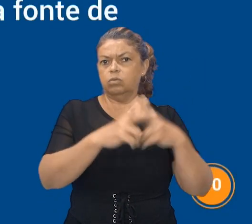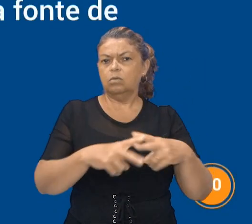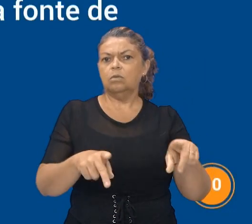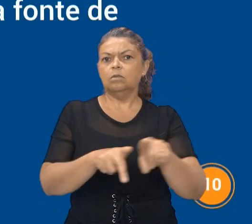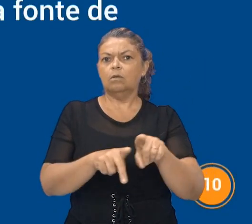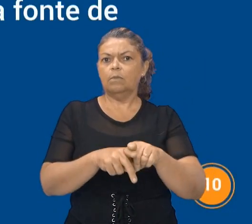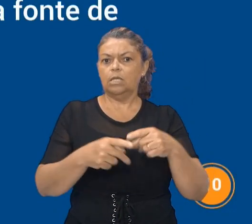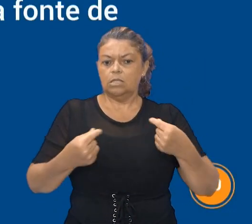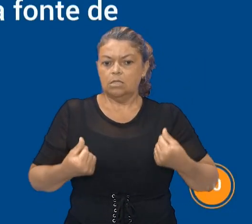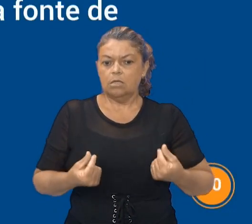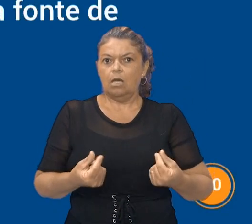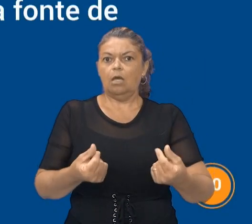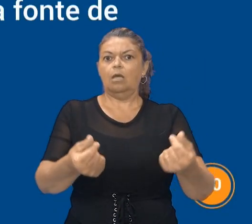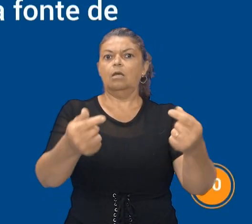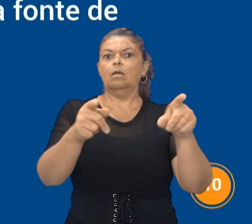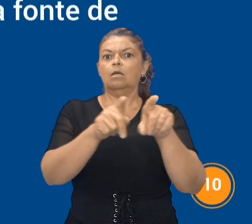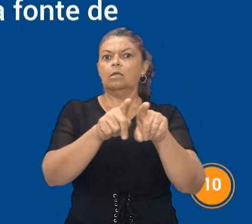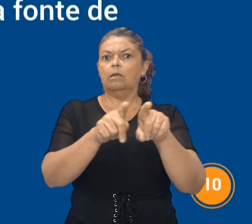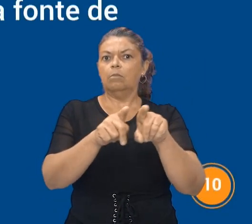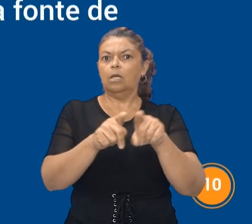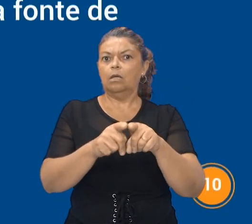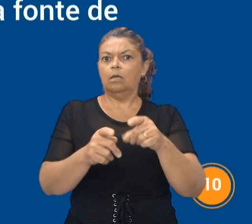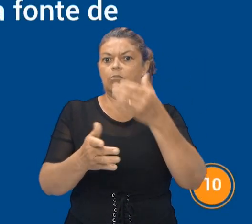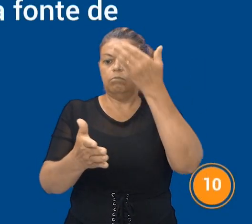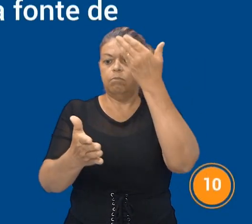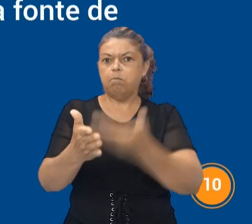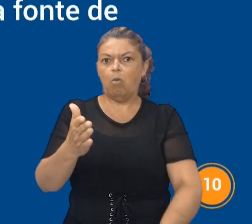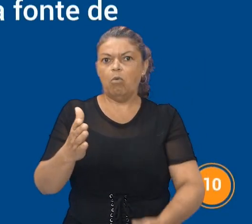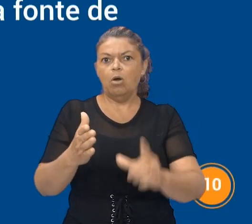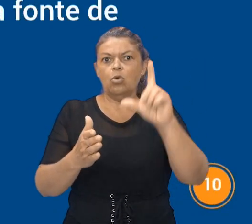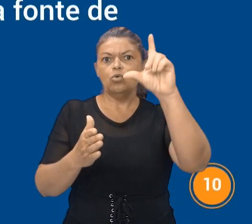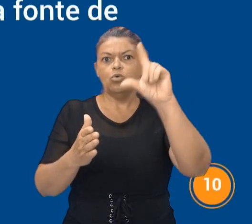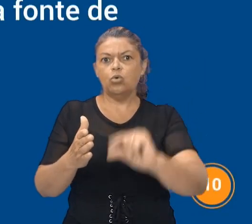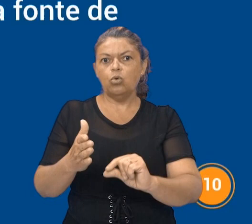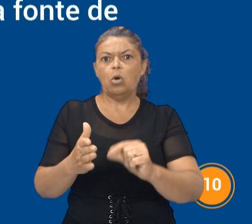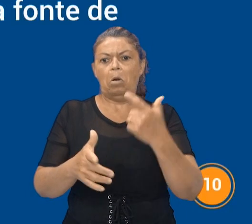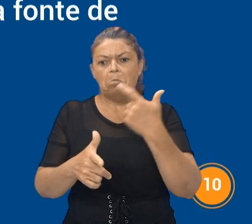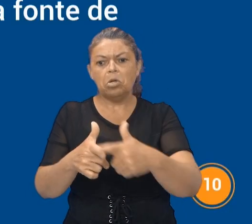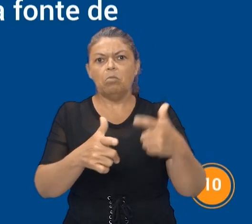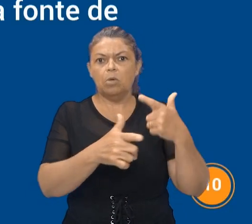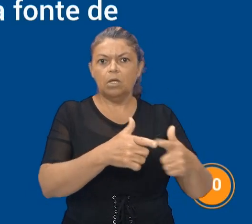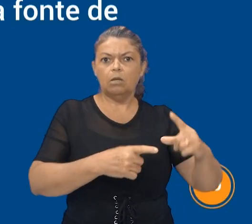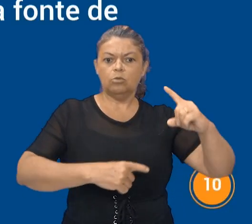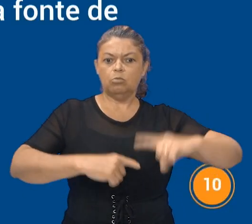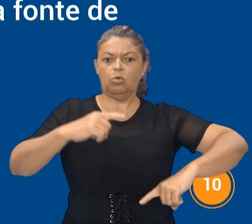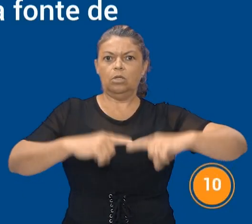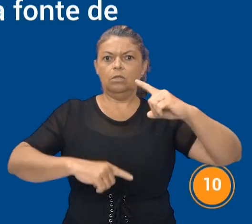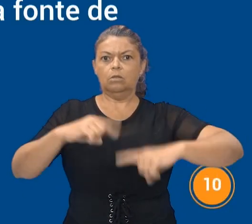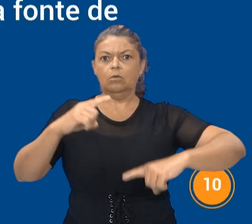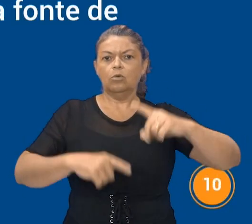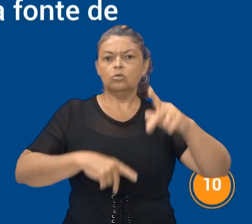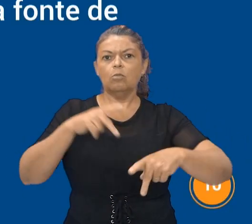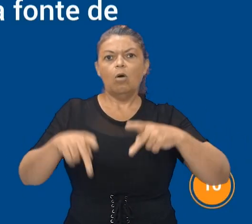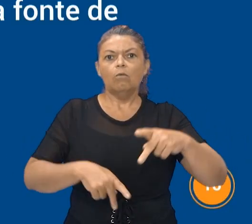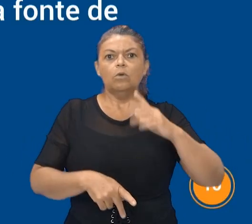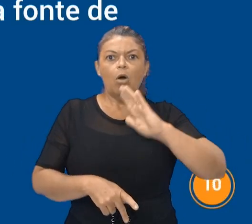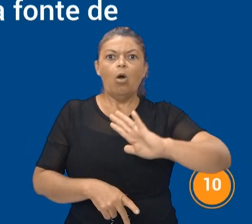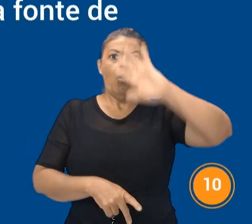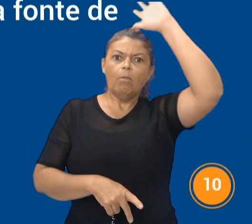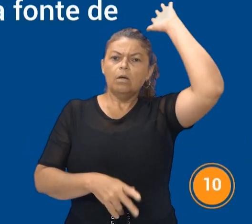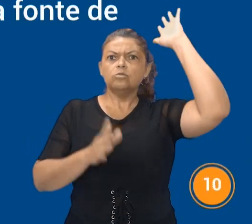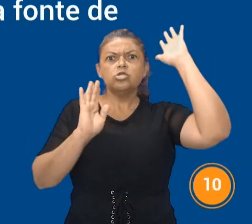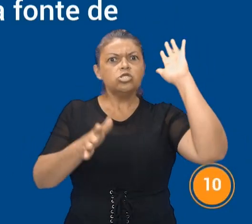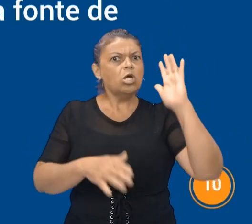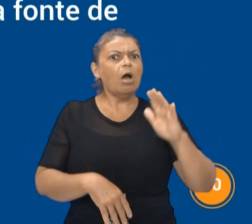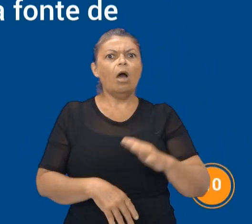levaram o império à crise. Quais seriam os problemas políticos? Os romanos já haviam conquistado tudo o que era